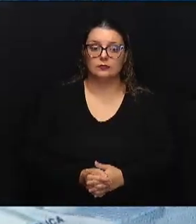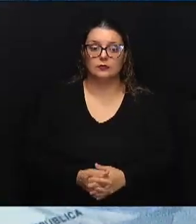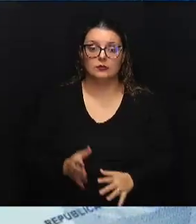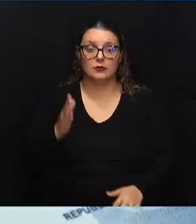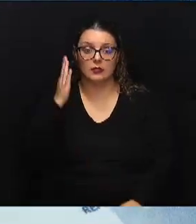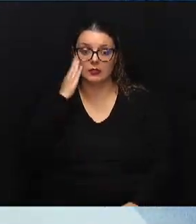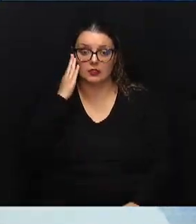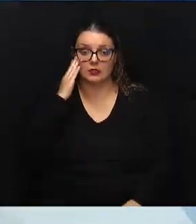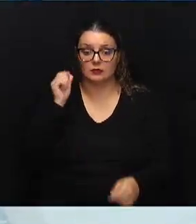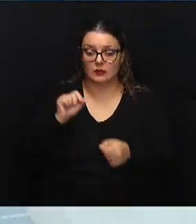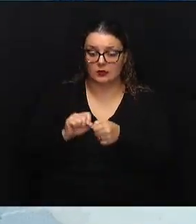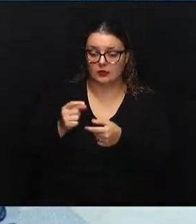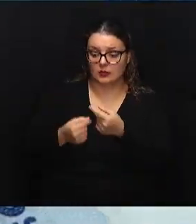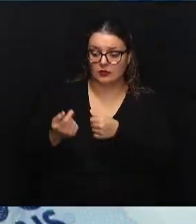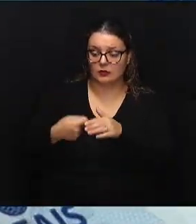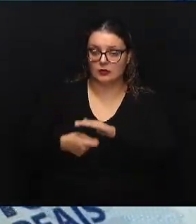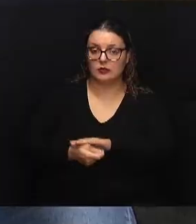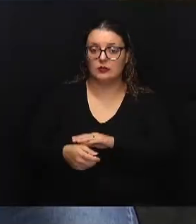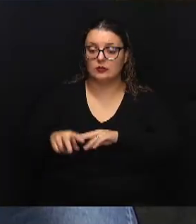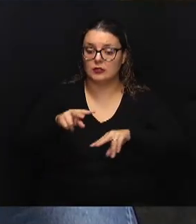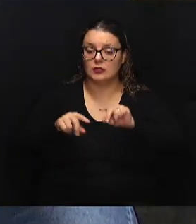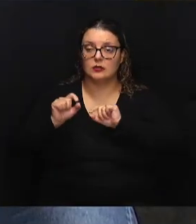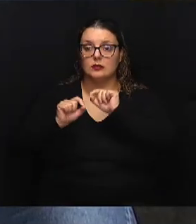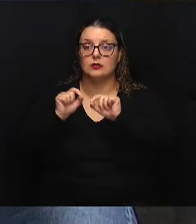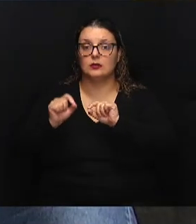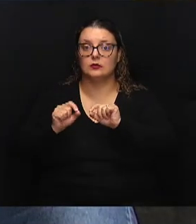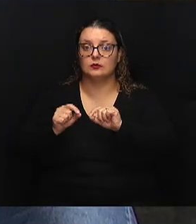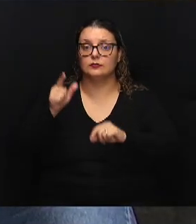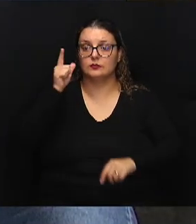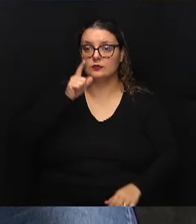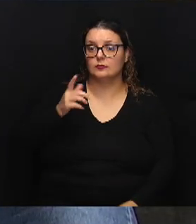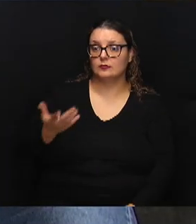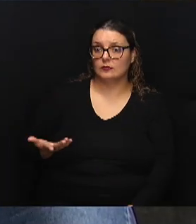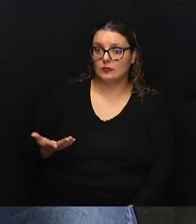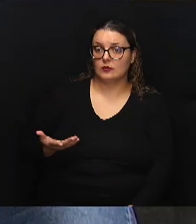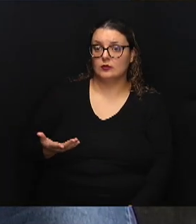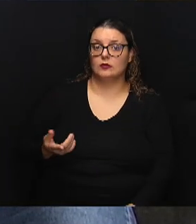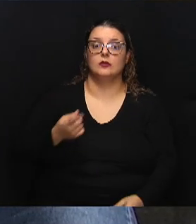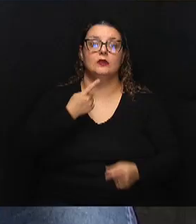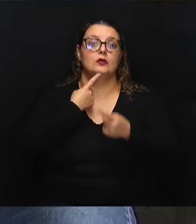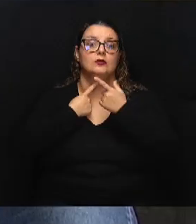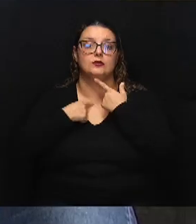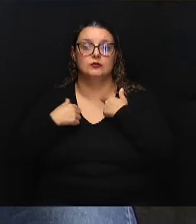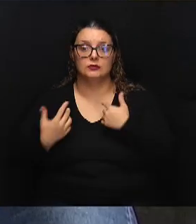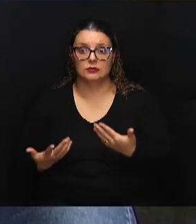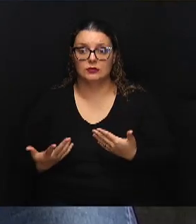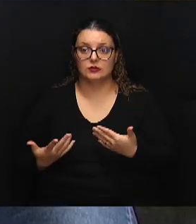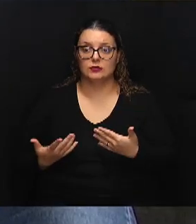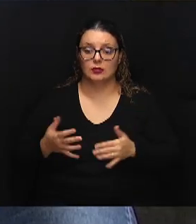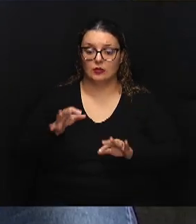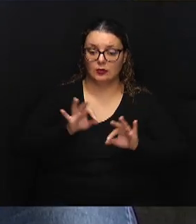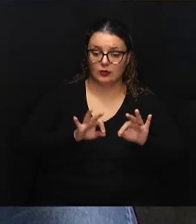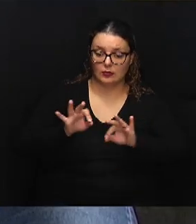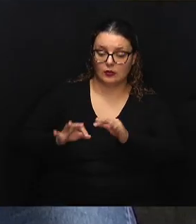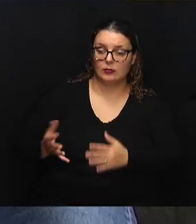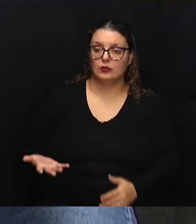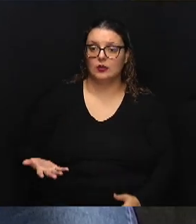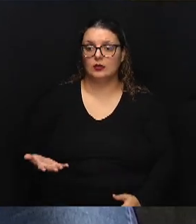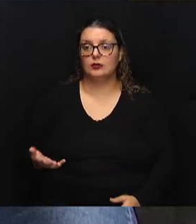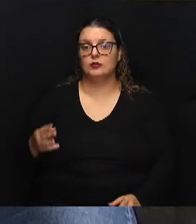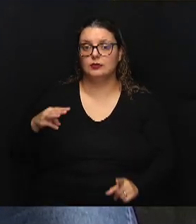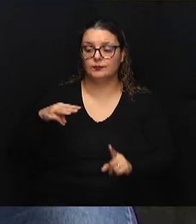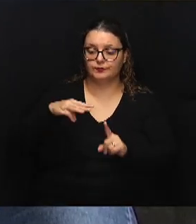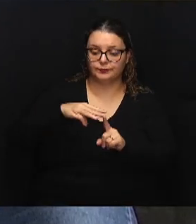saber fazer um investimento visando alcançar os desejos, alcançar aqueles planos de metas